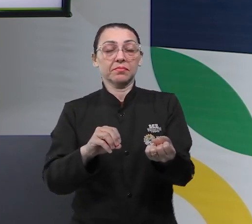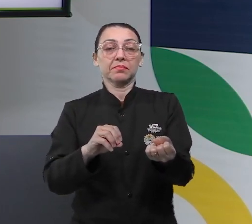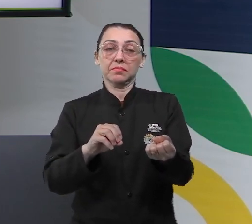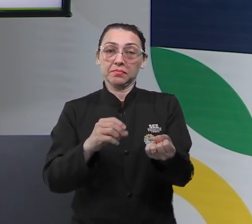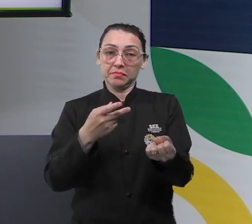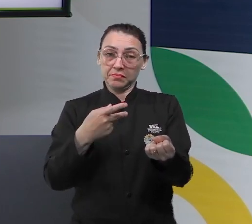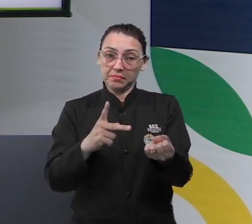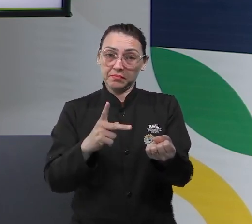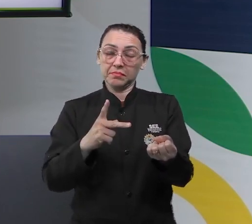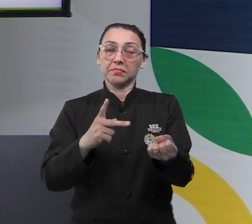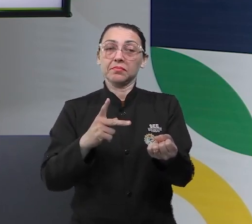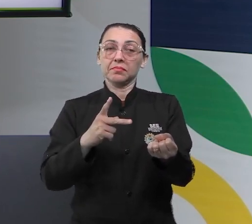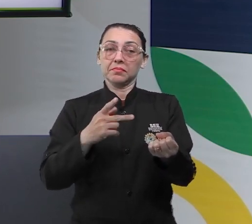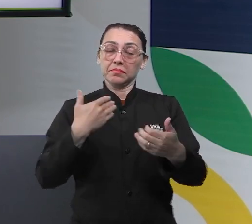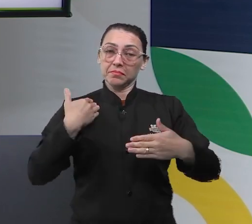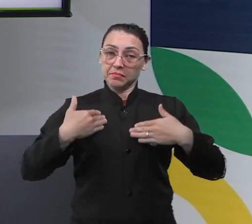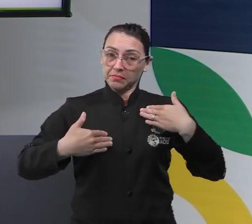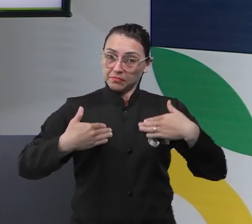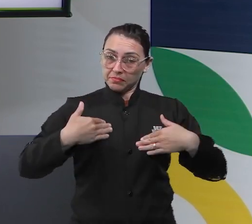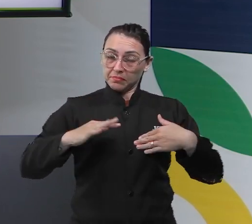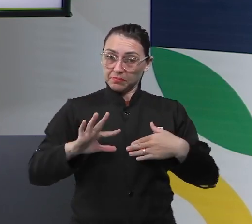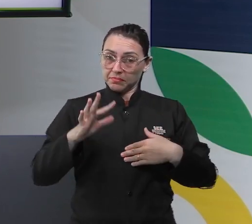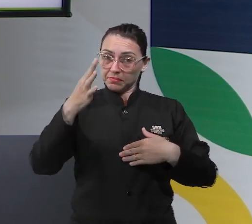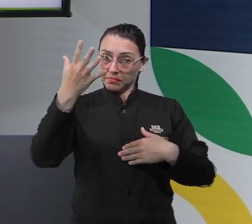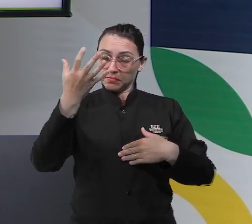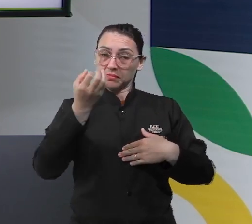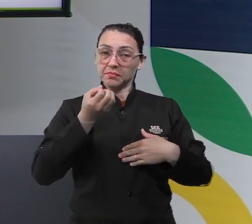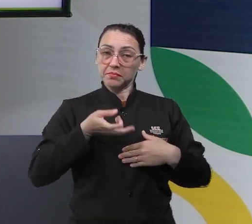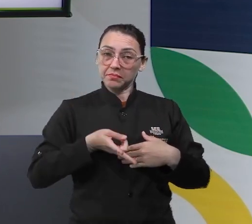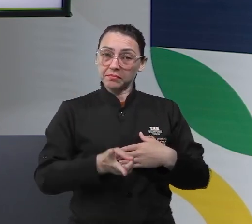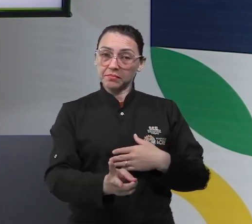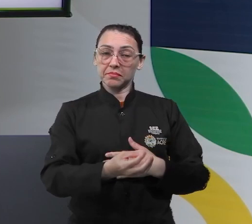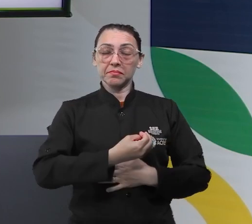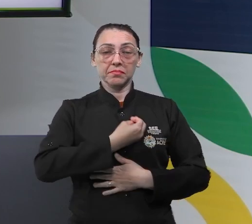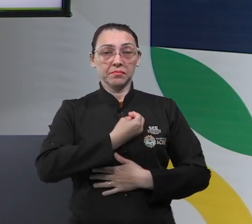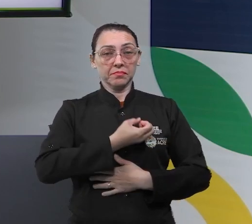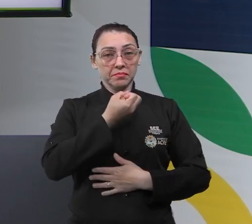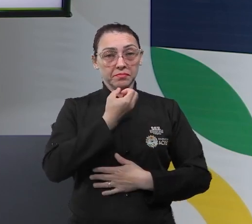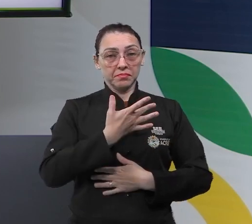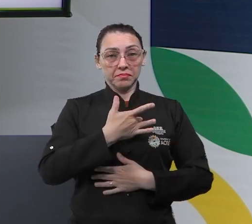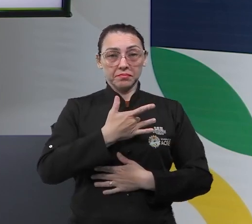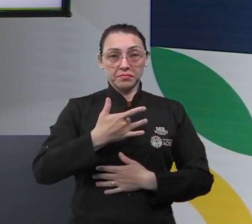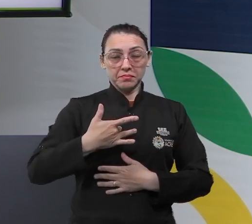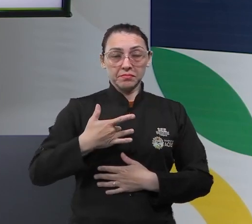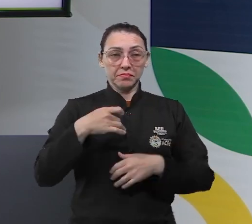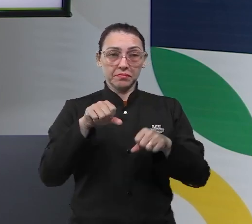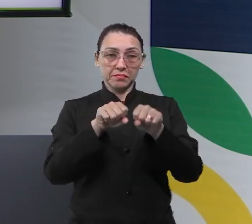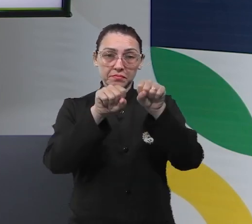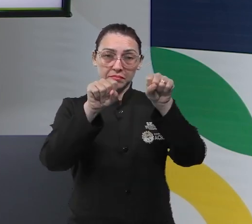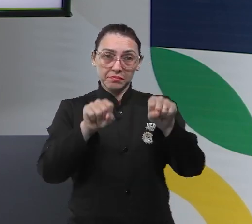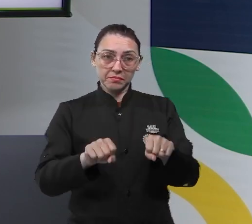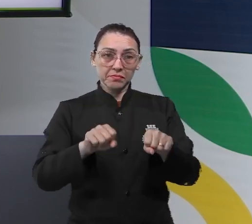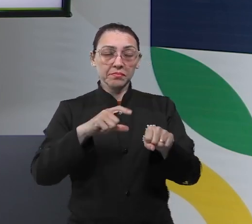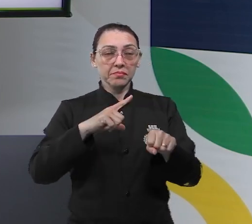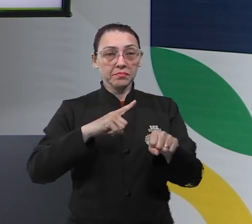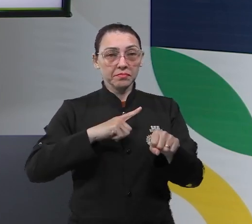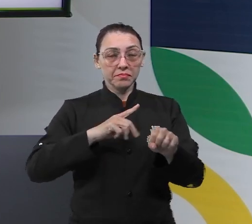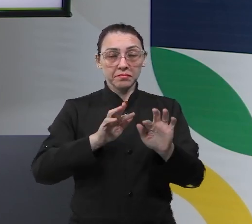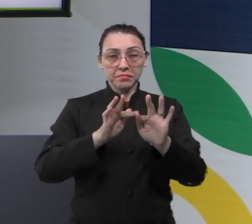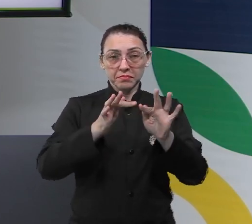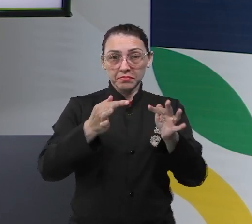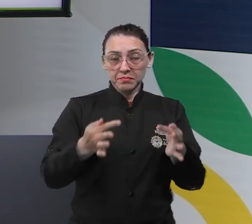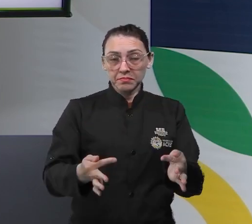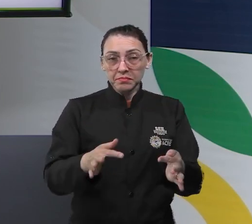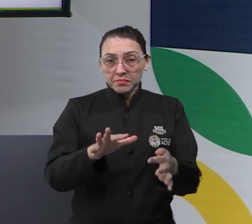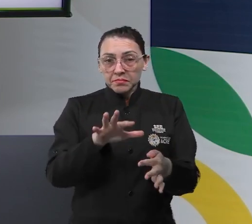o seu funcionamento, para que aconteça a sua sobrevivência. Então, os sistemas, ele vai desde um simples ato